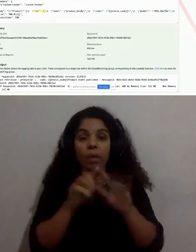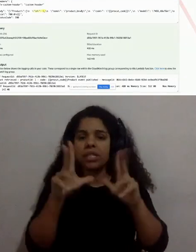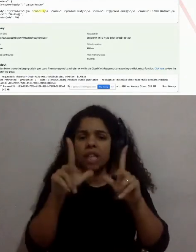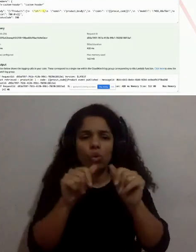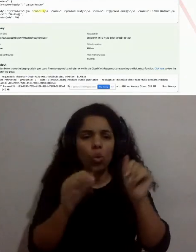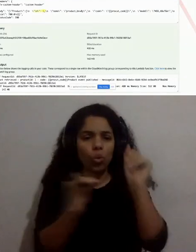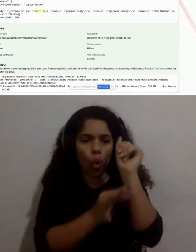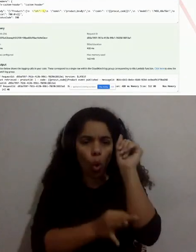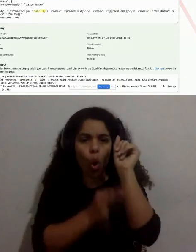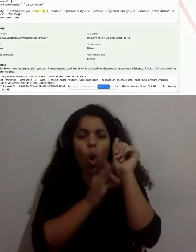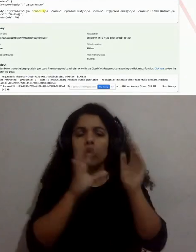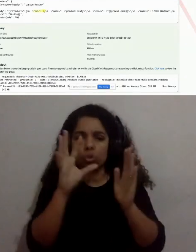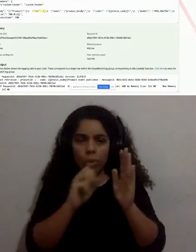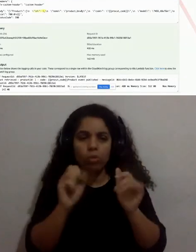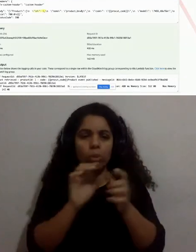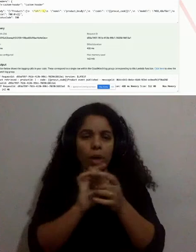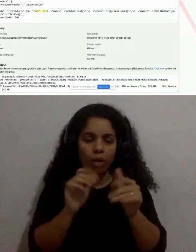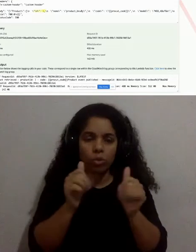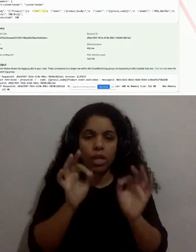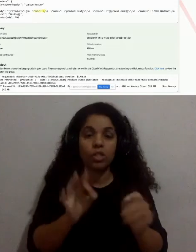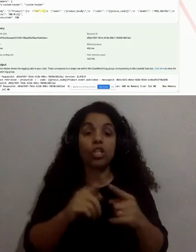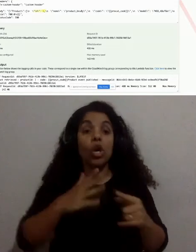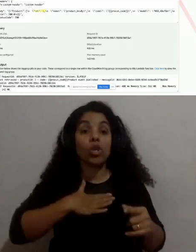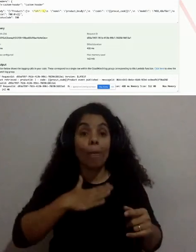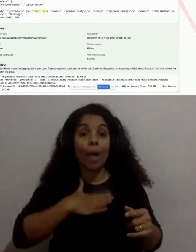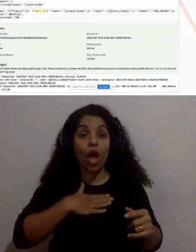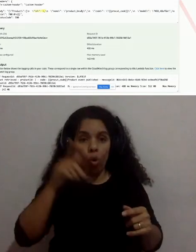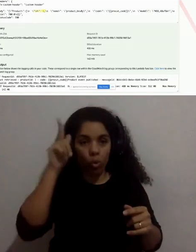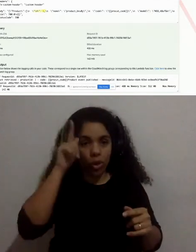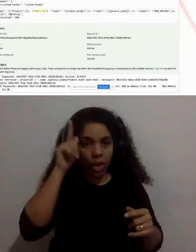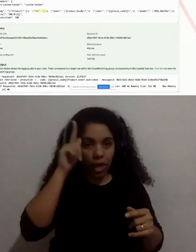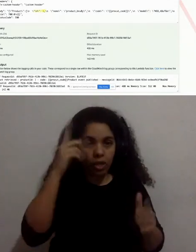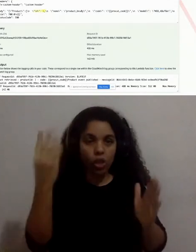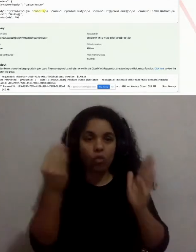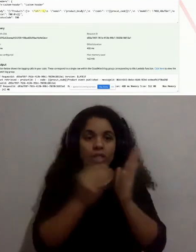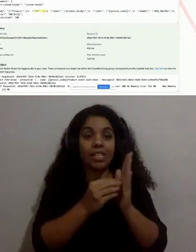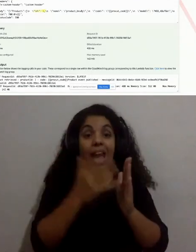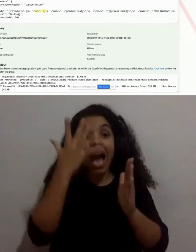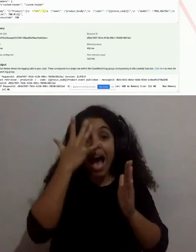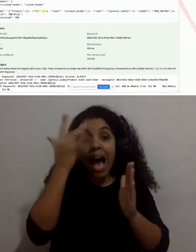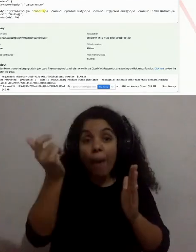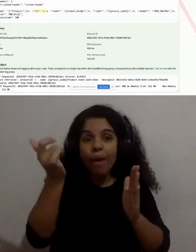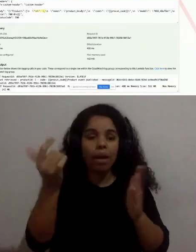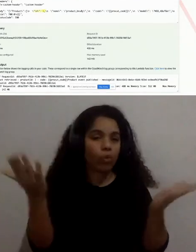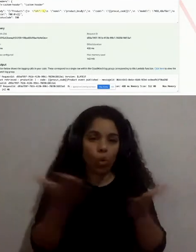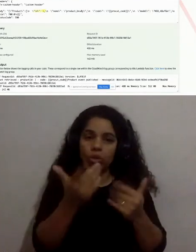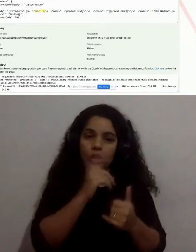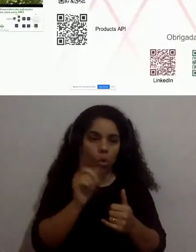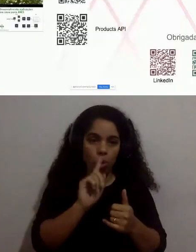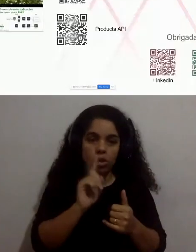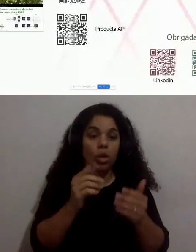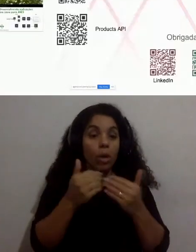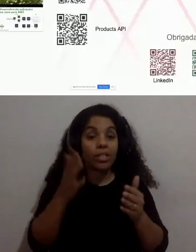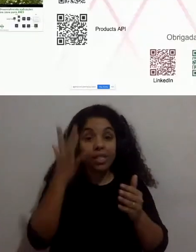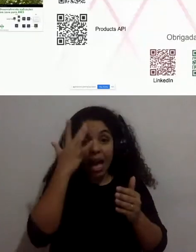código, né? Tudo certinho. E no meu Git, eu vou deixar a partir de amanhã, hoje eu não consigo, a partir de amanhã